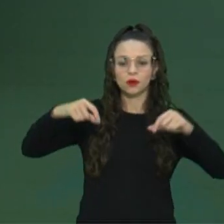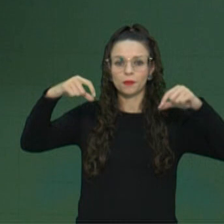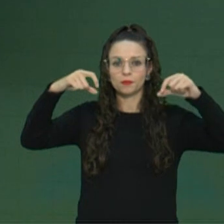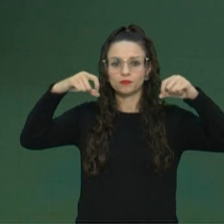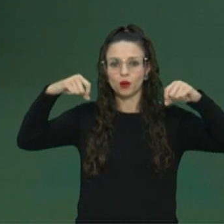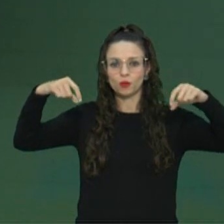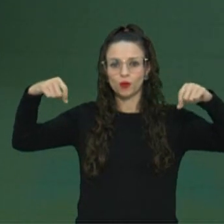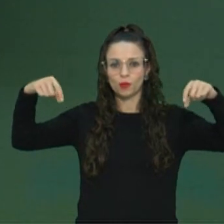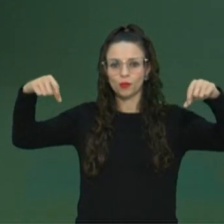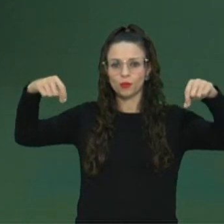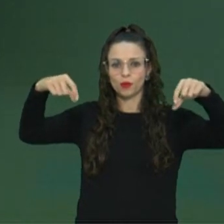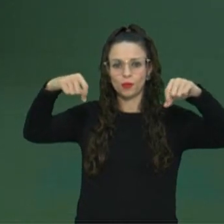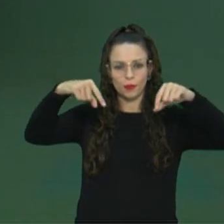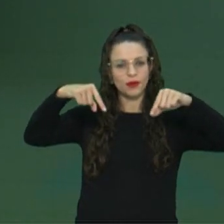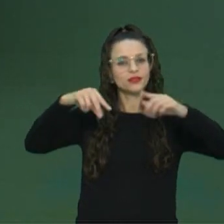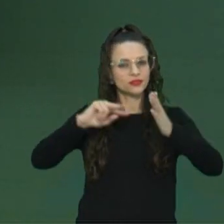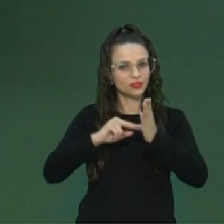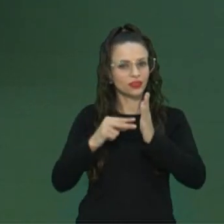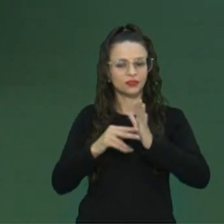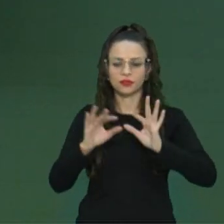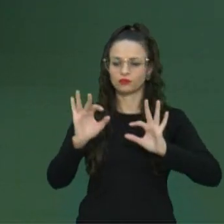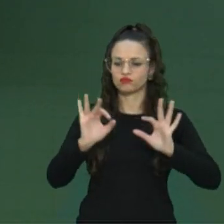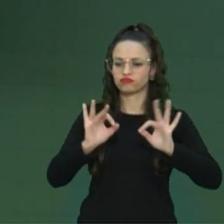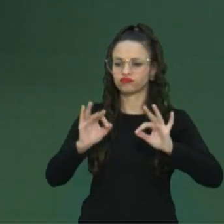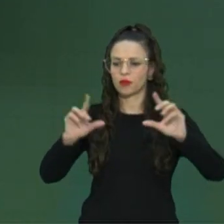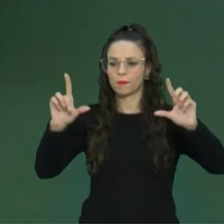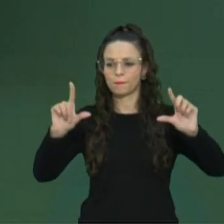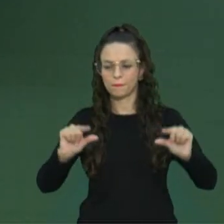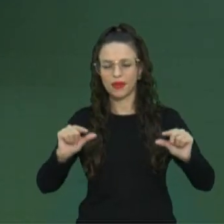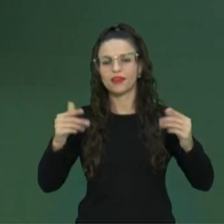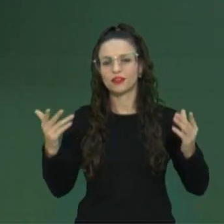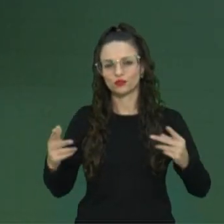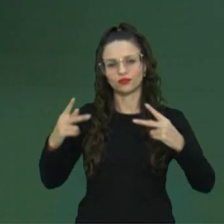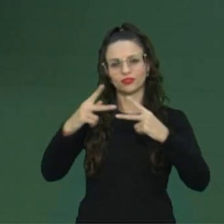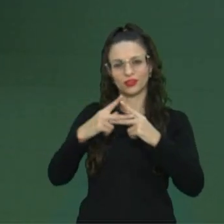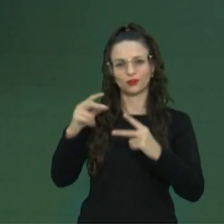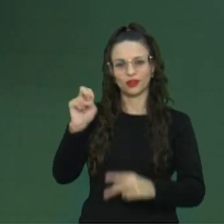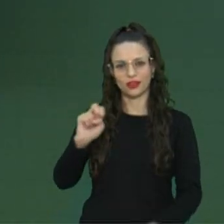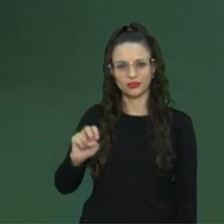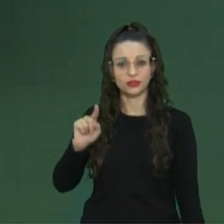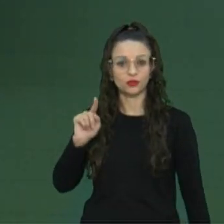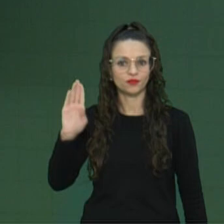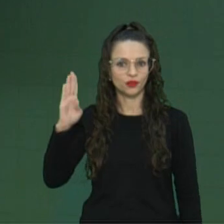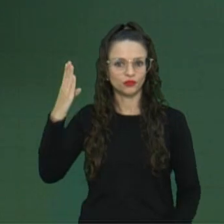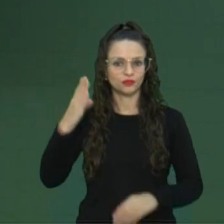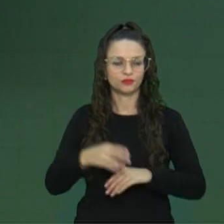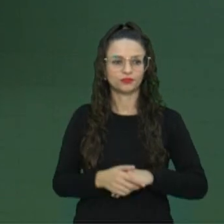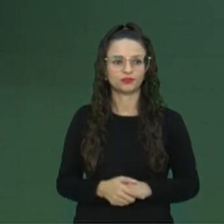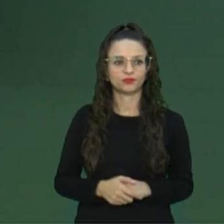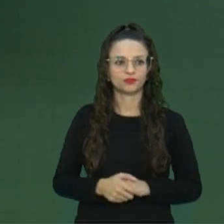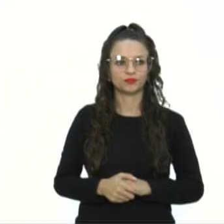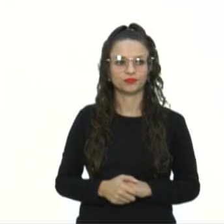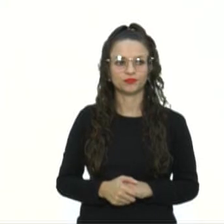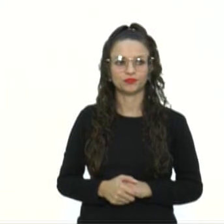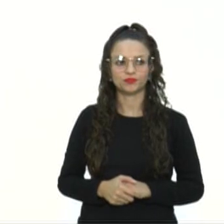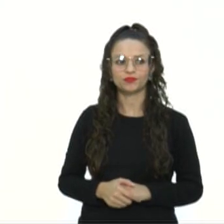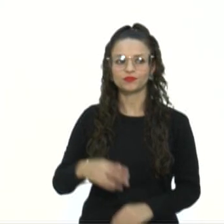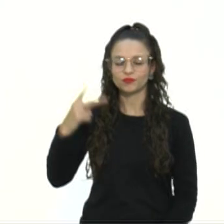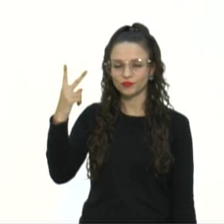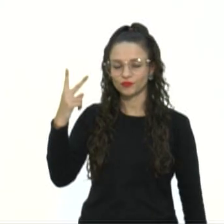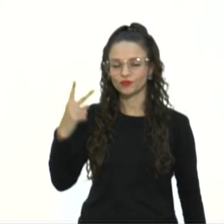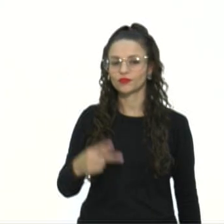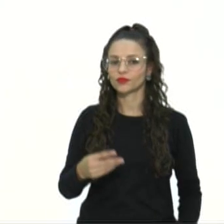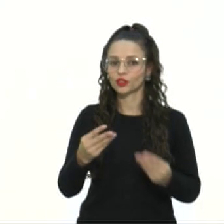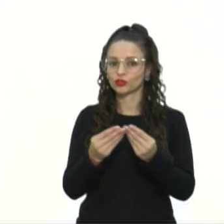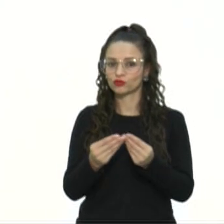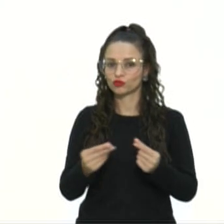ou seja, ela vai ter que estar mais organizadinha, menos entropia. Então, a primeira é falsa. 2. A dissolução